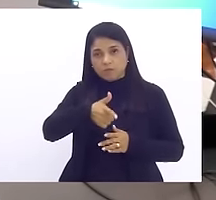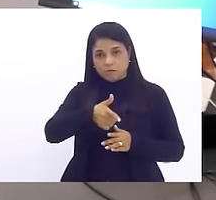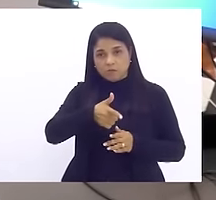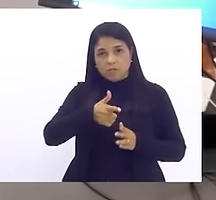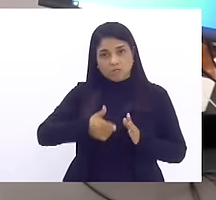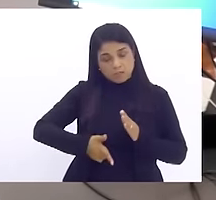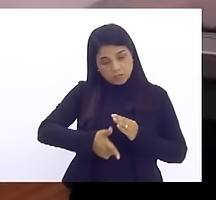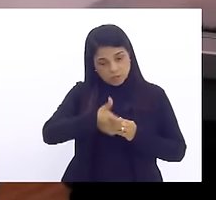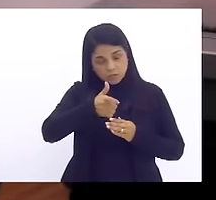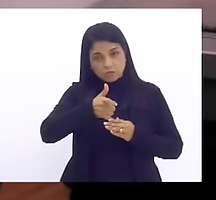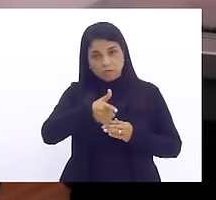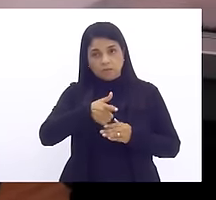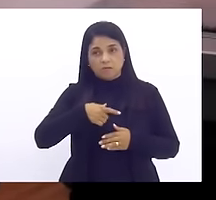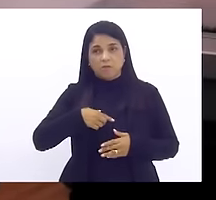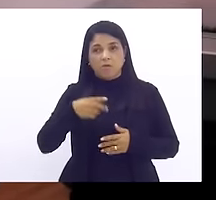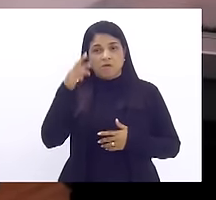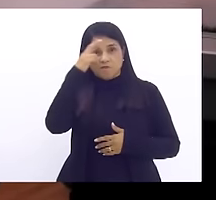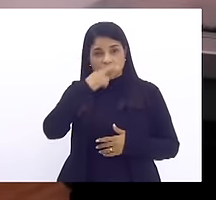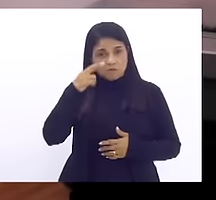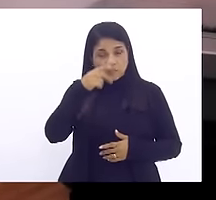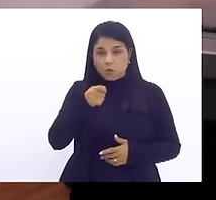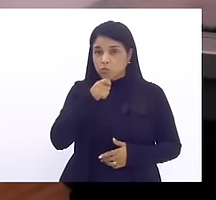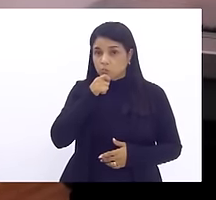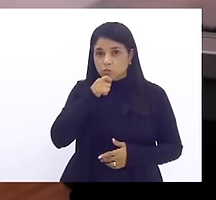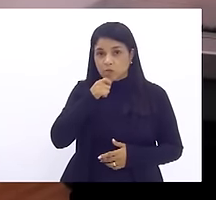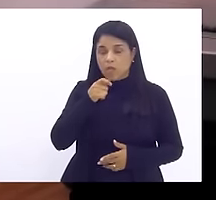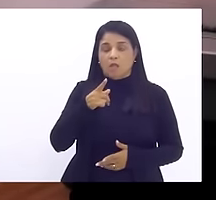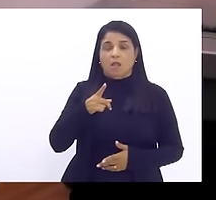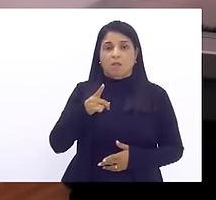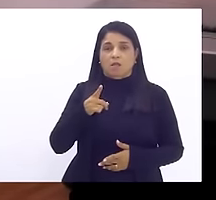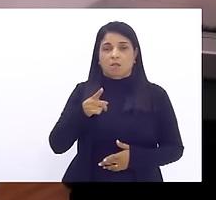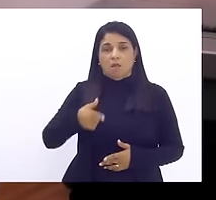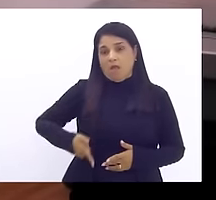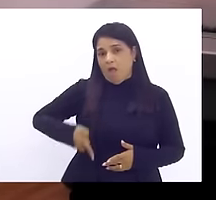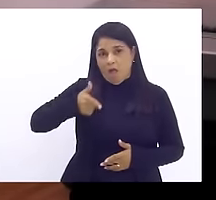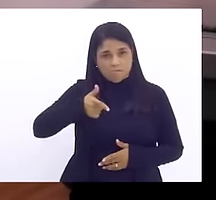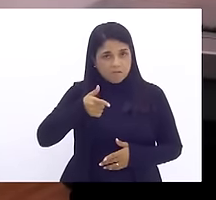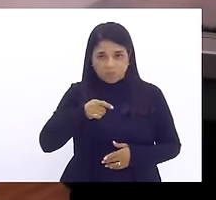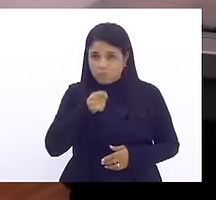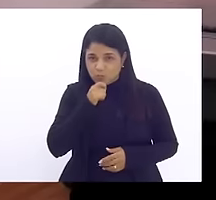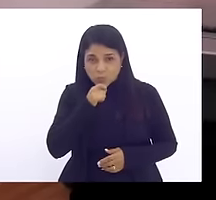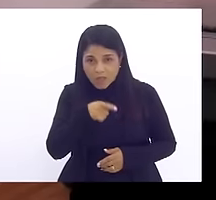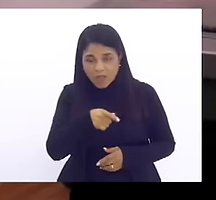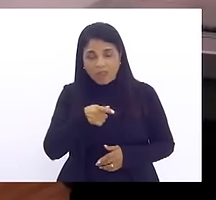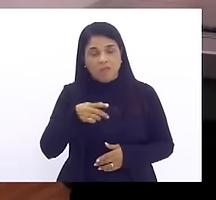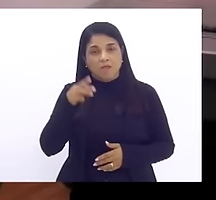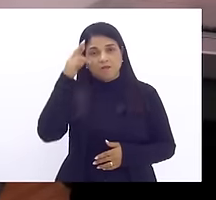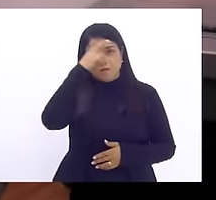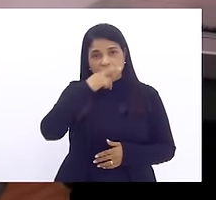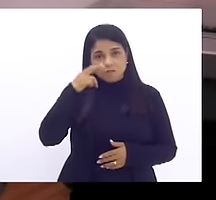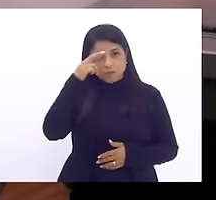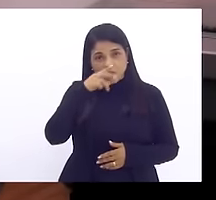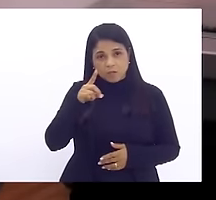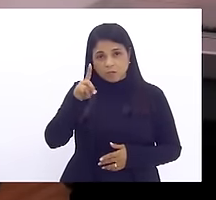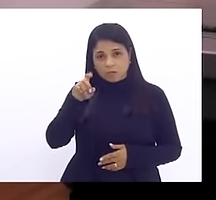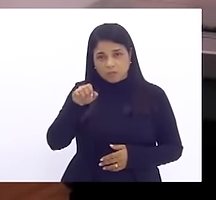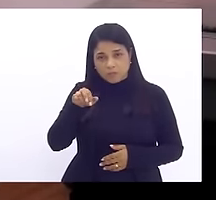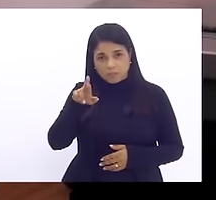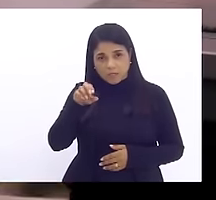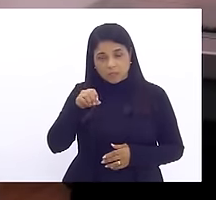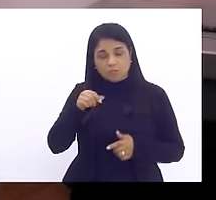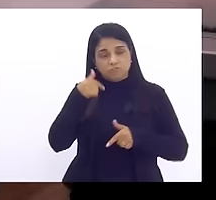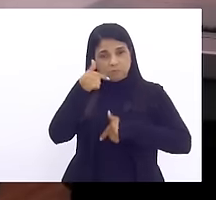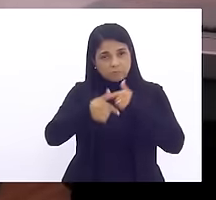os fiscais do neto não tem porte de arma eu só quero dizer que os fiscais de ideia trabalham diariamente para